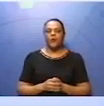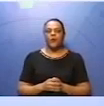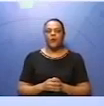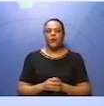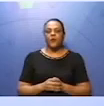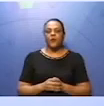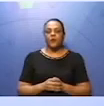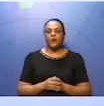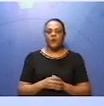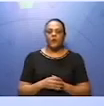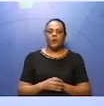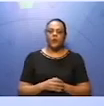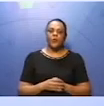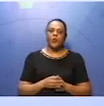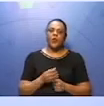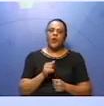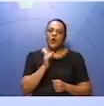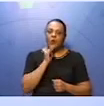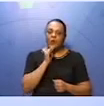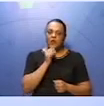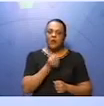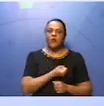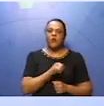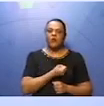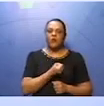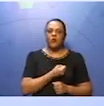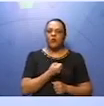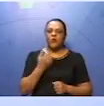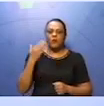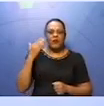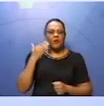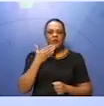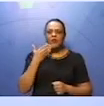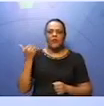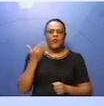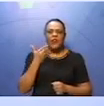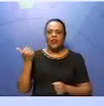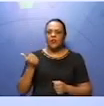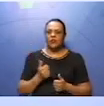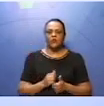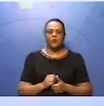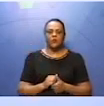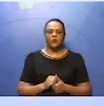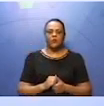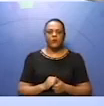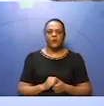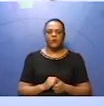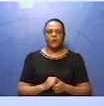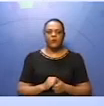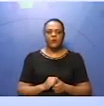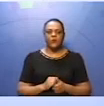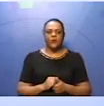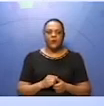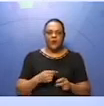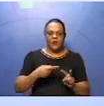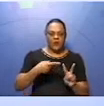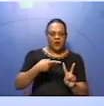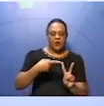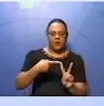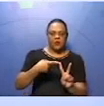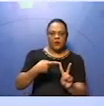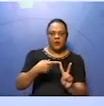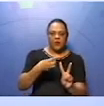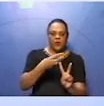Com exemplo numérico é bem mais fácil entender. Por exemplo, raiz cúbica de